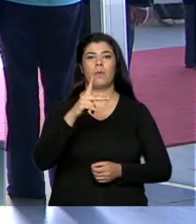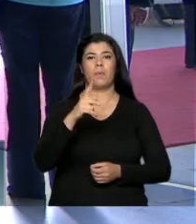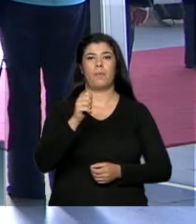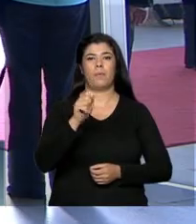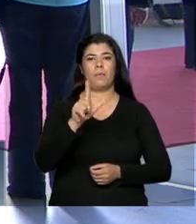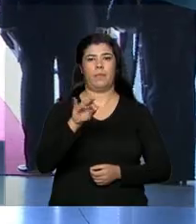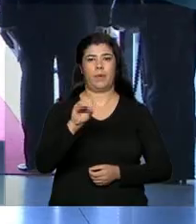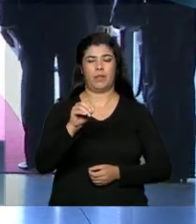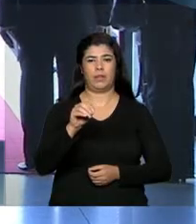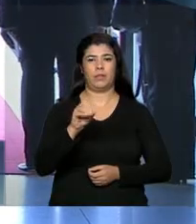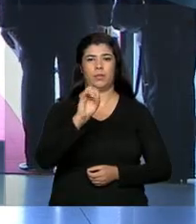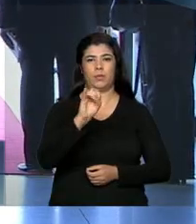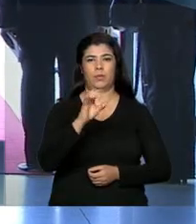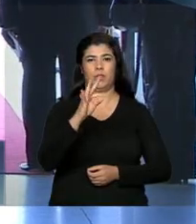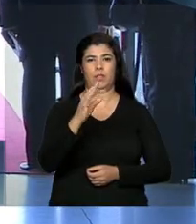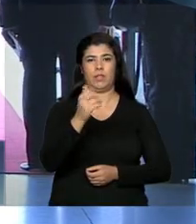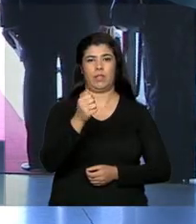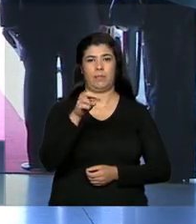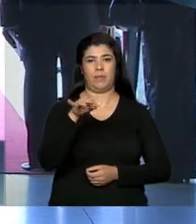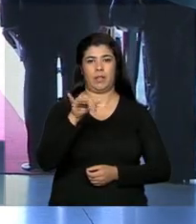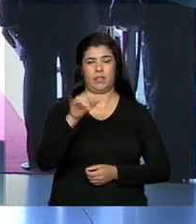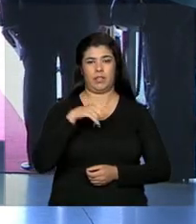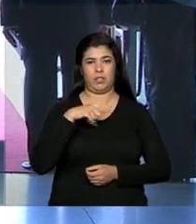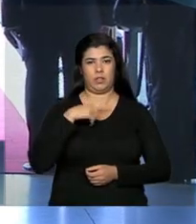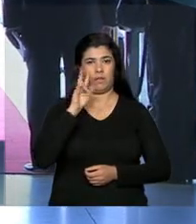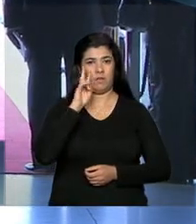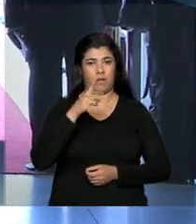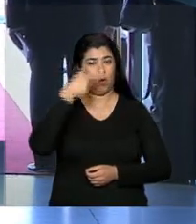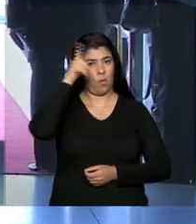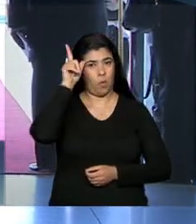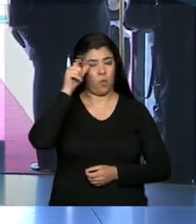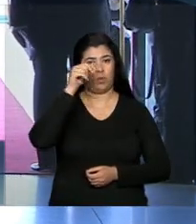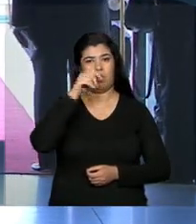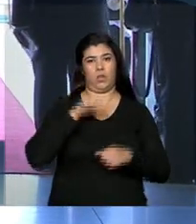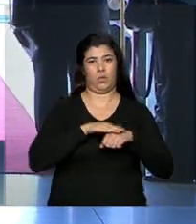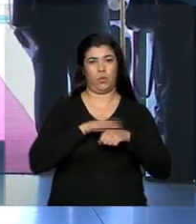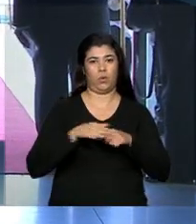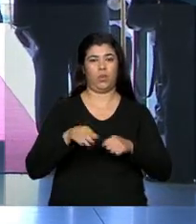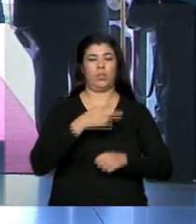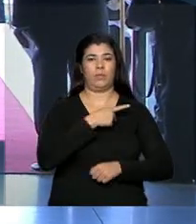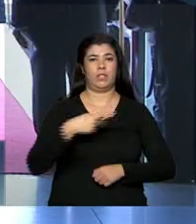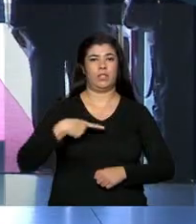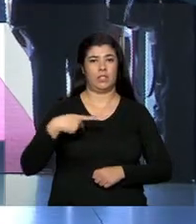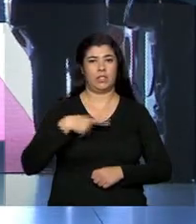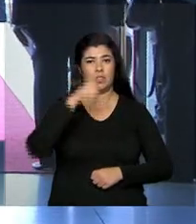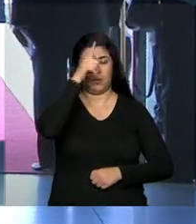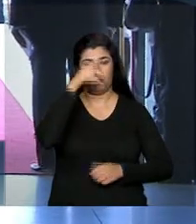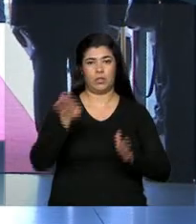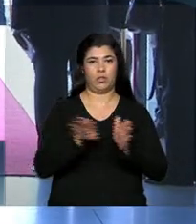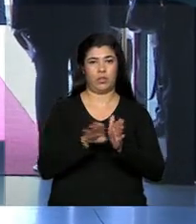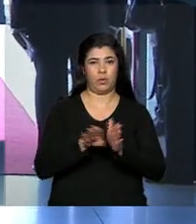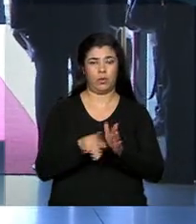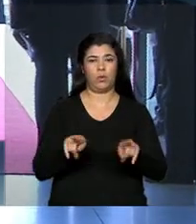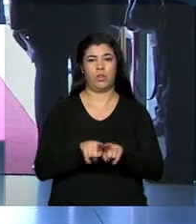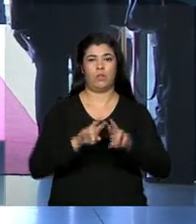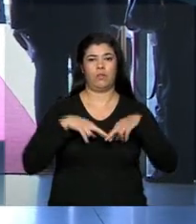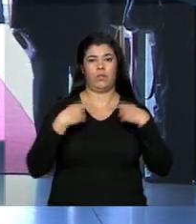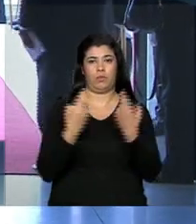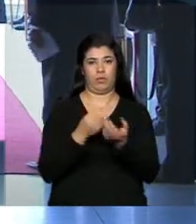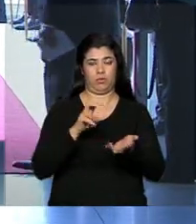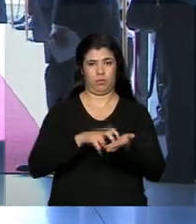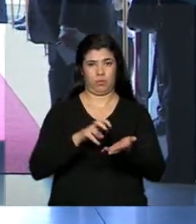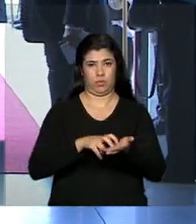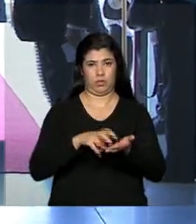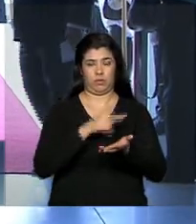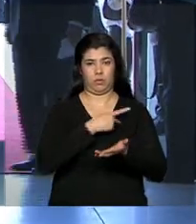alemã chegou ao Brasil na noite desta quarta-feira, se reuniu com a presidenta Dilma Rousseff no Palácio da Alvorada e hoje de manhã